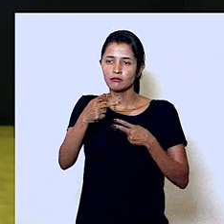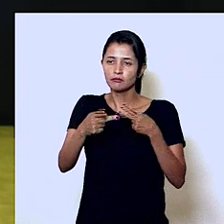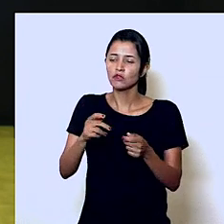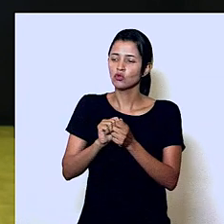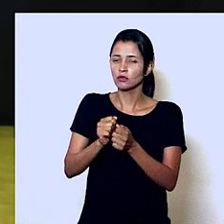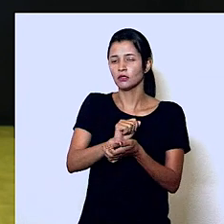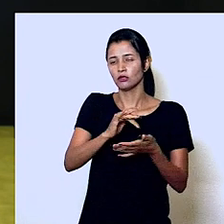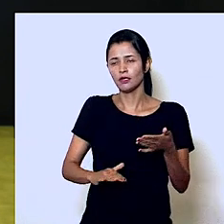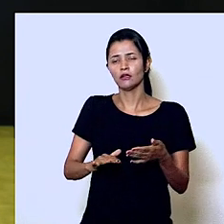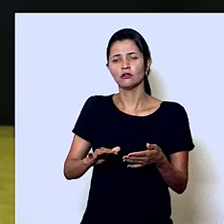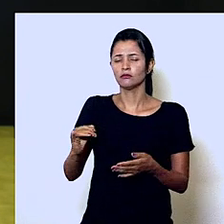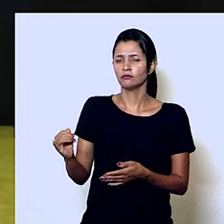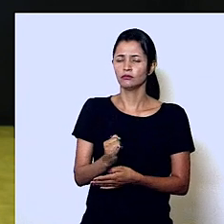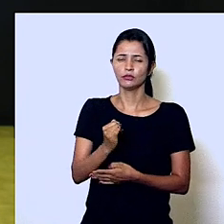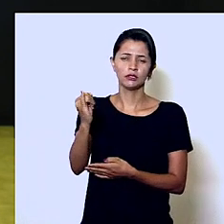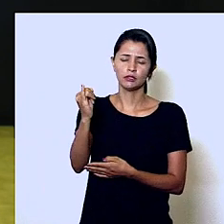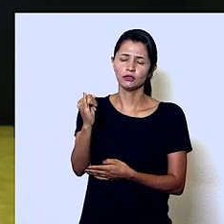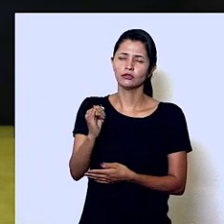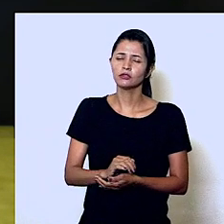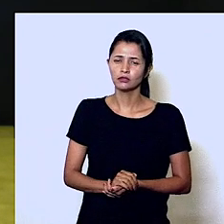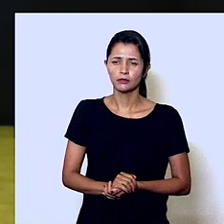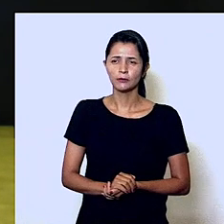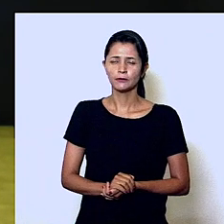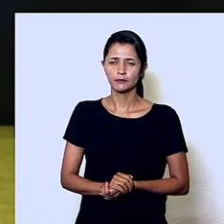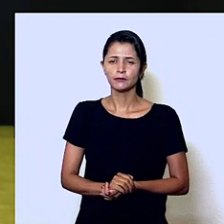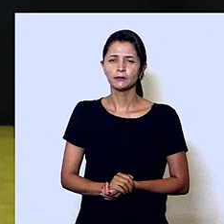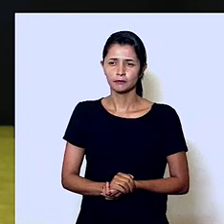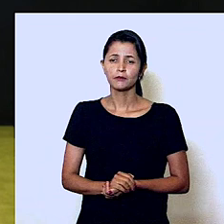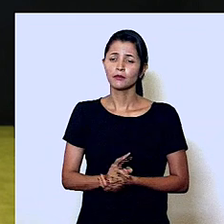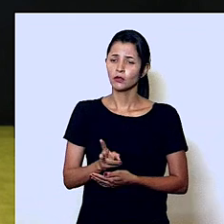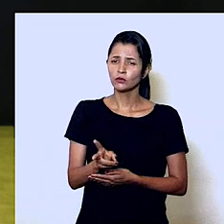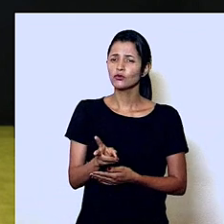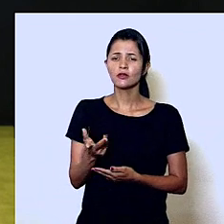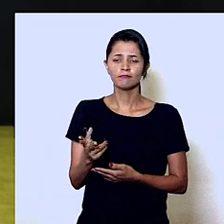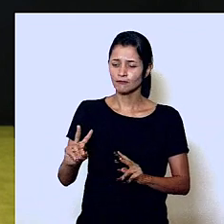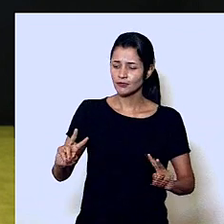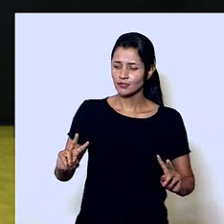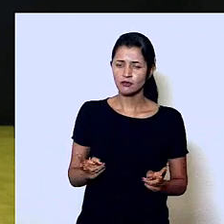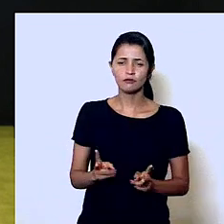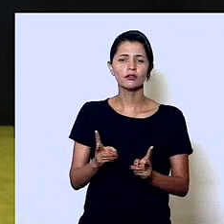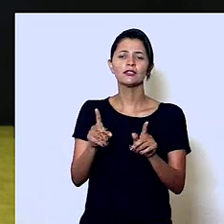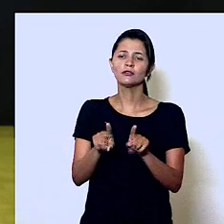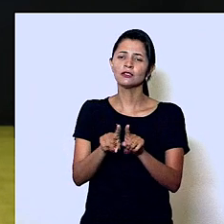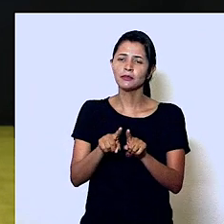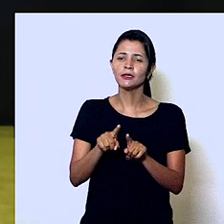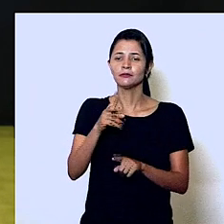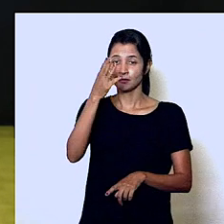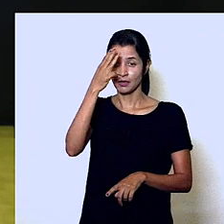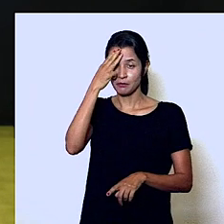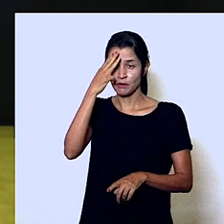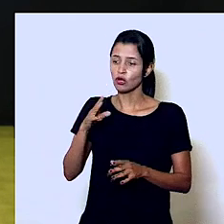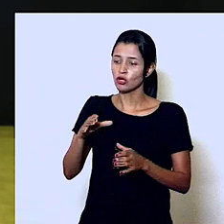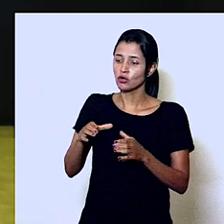significativa para a preservação e a valorização da memória coletiva aqui